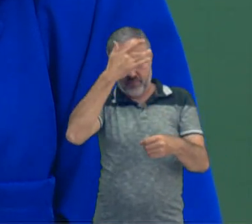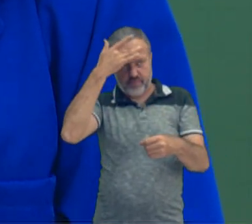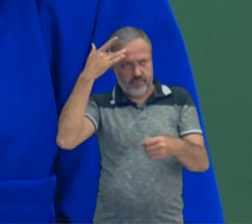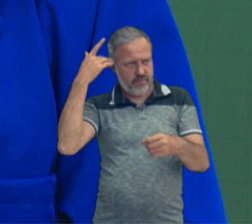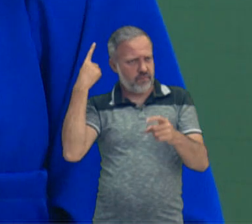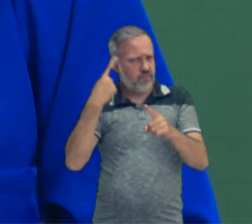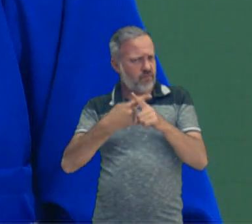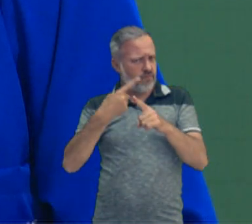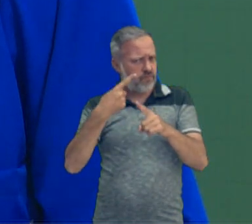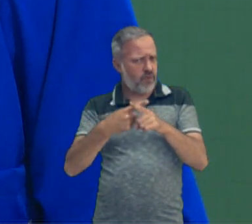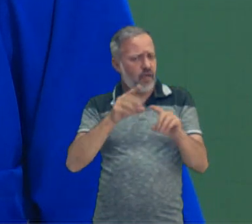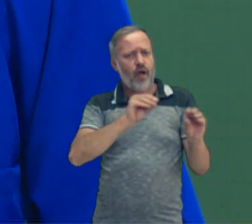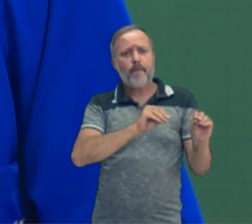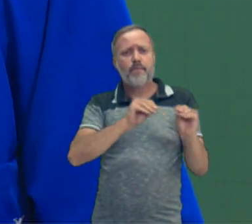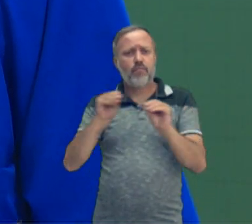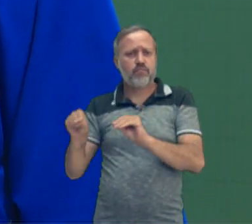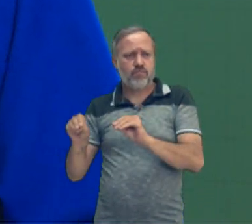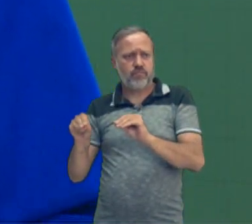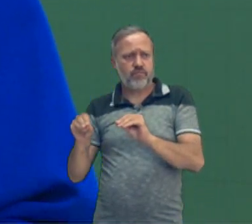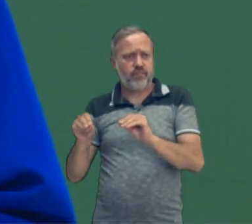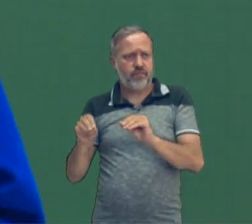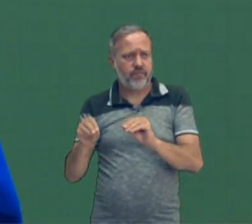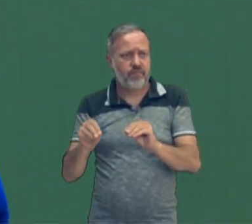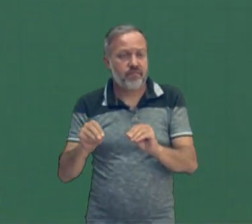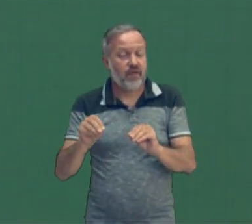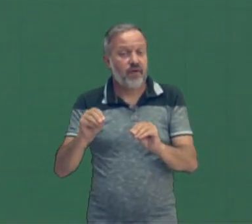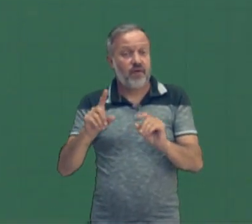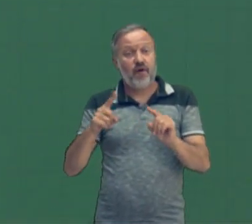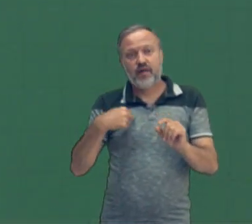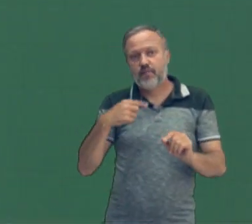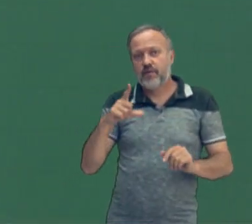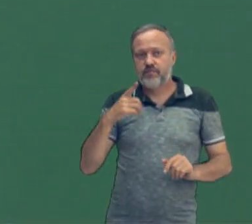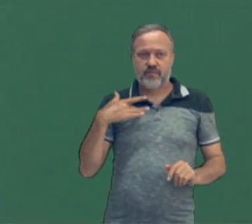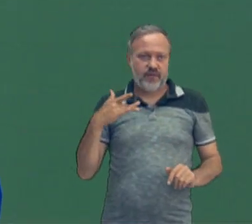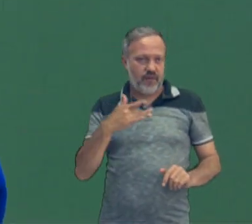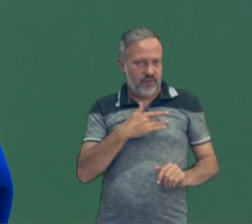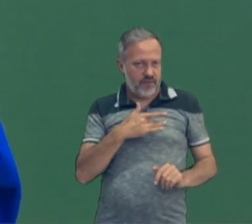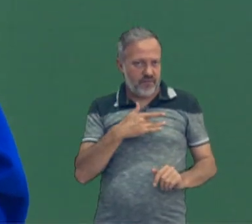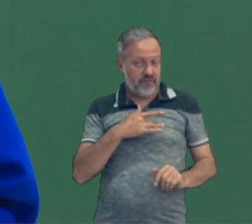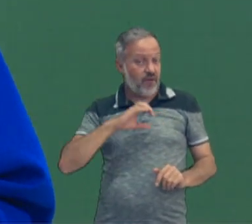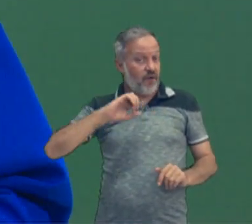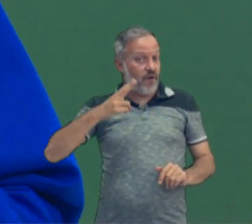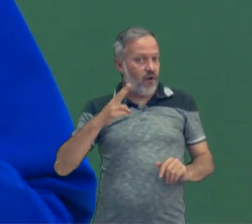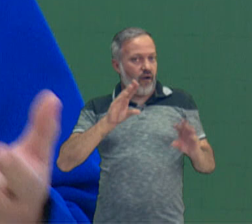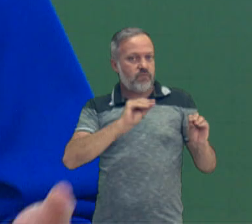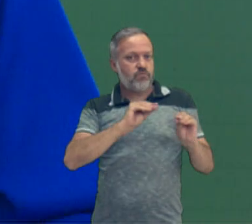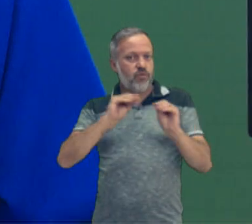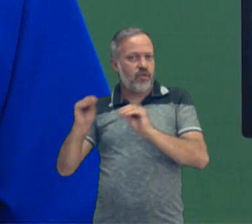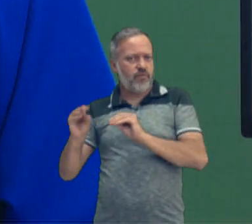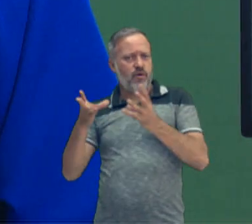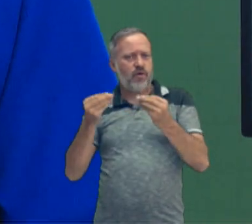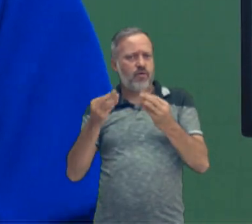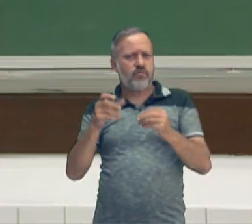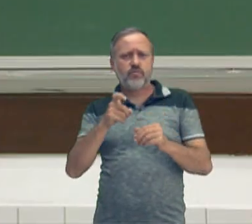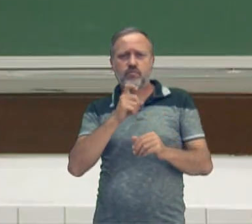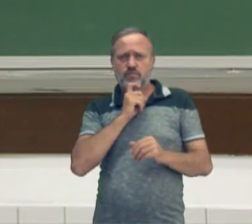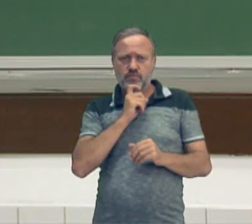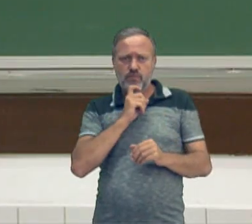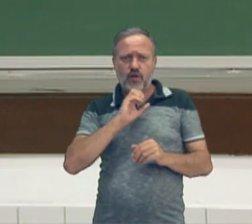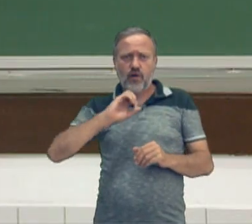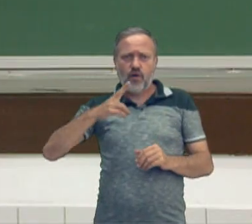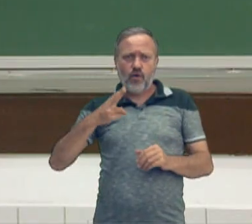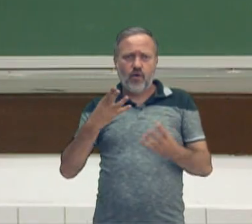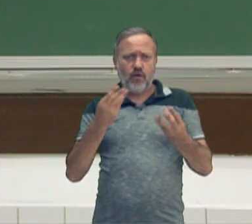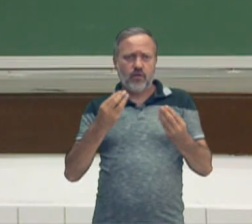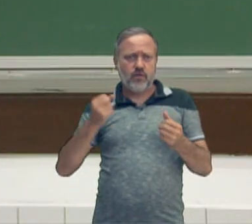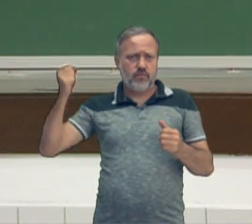migramos? Pelo mesmo motivo. Oras, por questões de saúde, ou então porque é muito frio, ou porque é muito